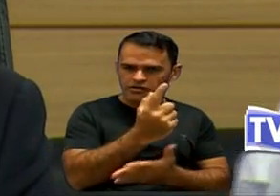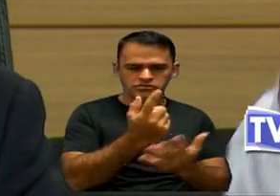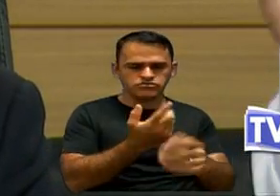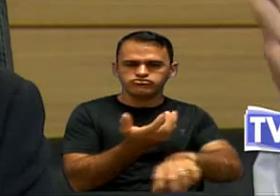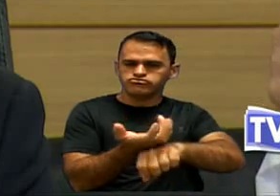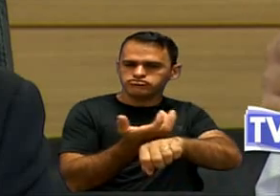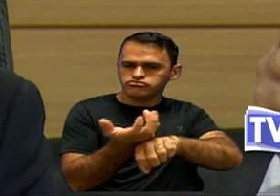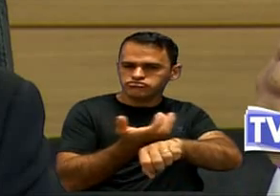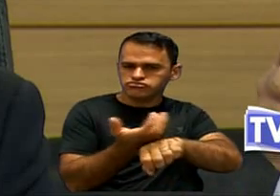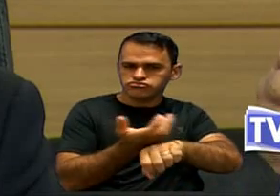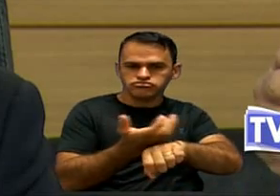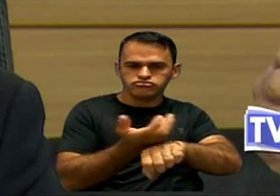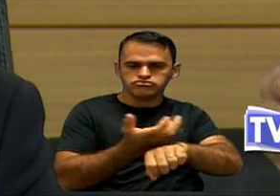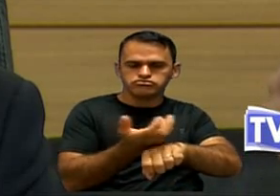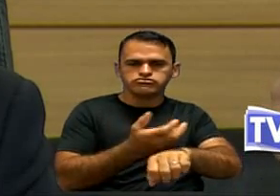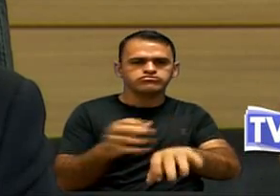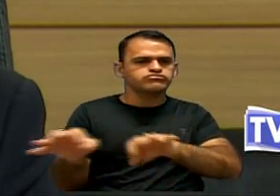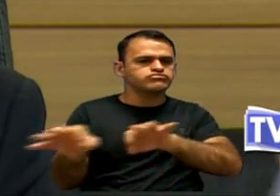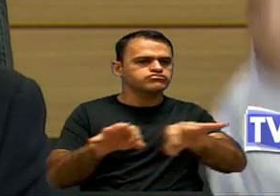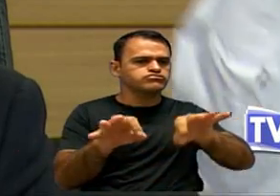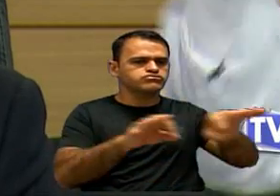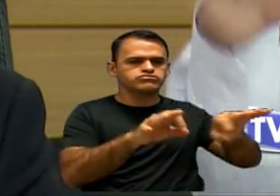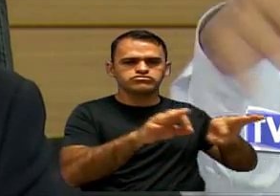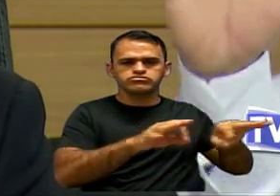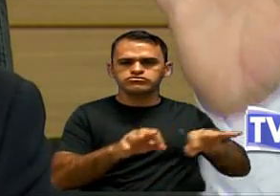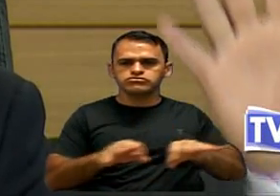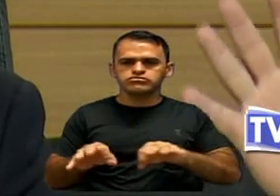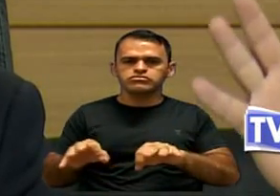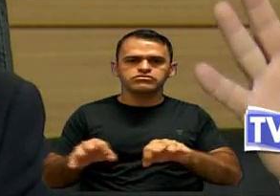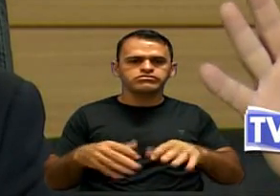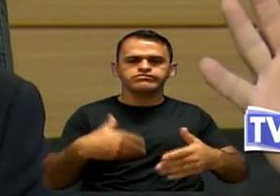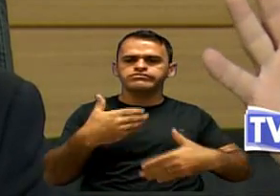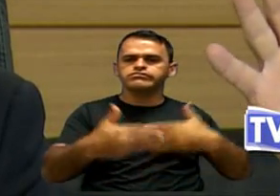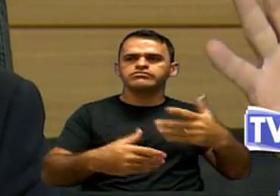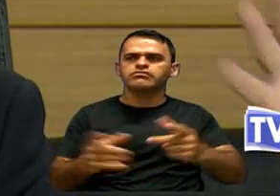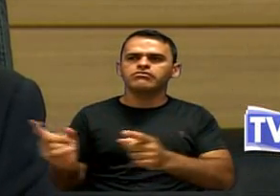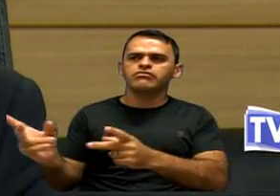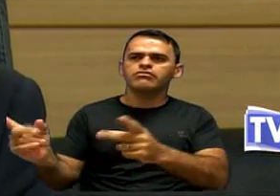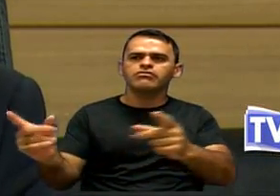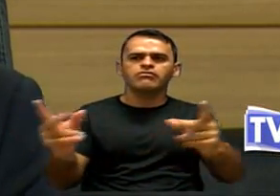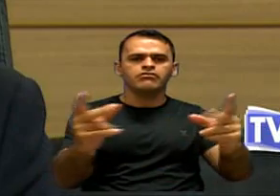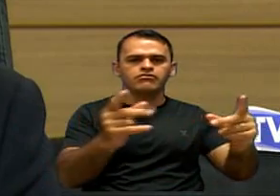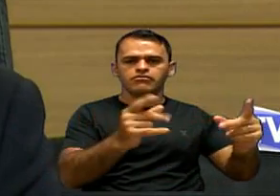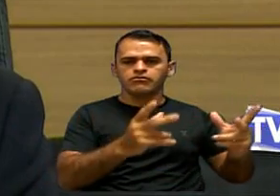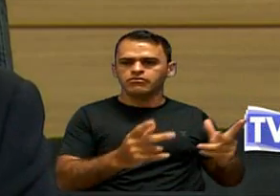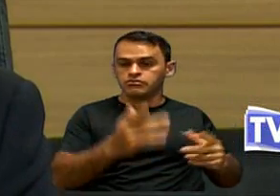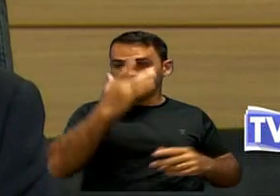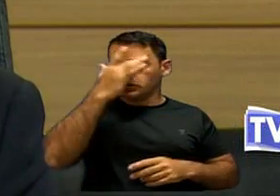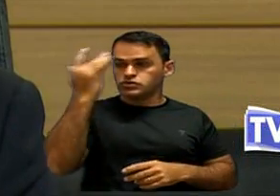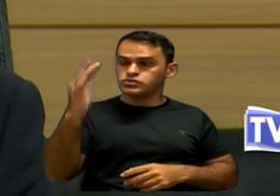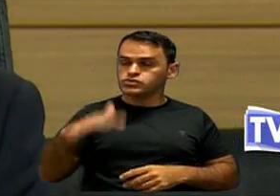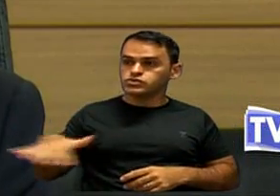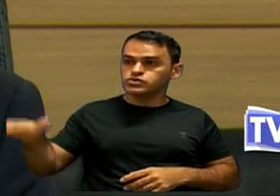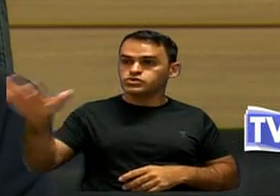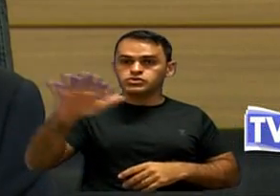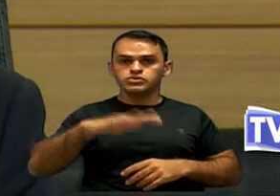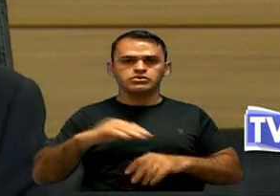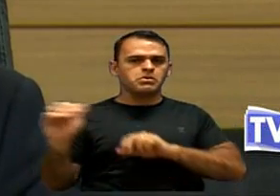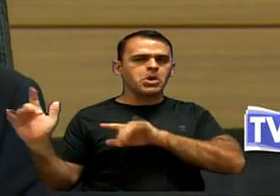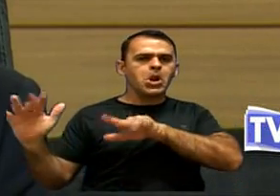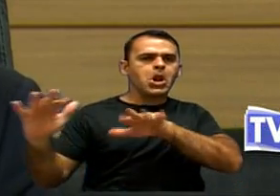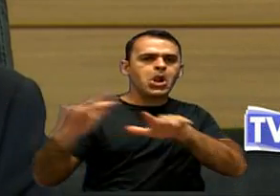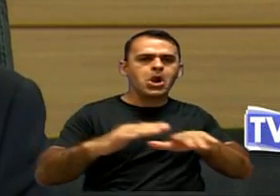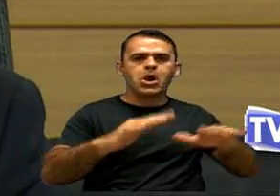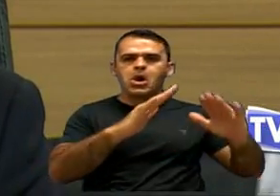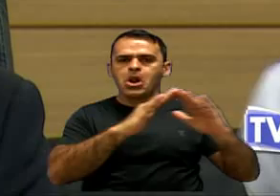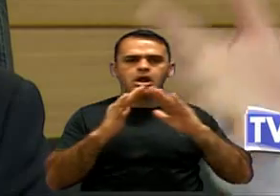uma roçadeira, metia lá uns piquetes e vendia e sumia. E em pouco tempo as pessoas estavam na porta da prefeitura querendo